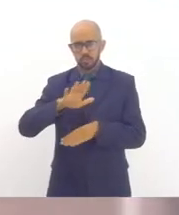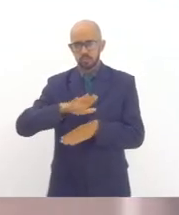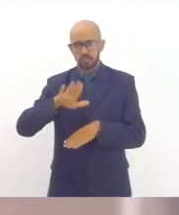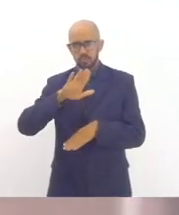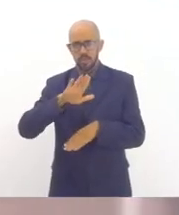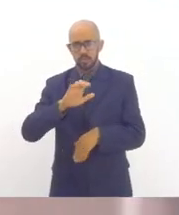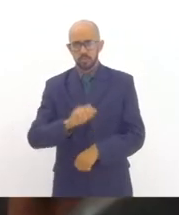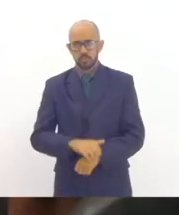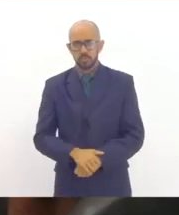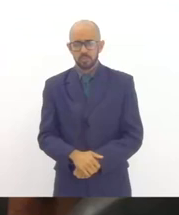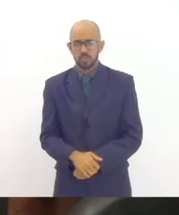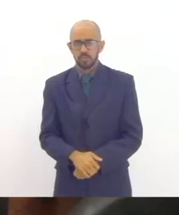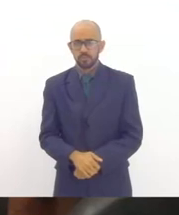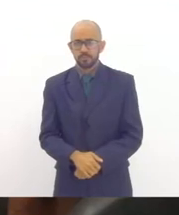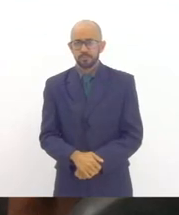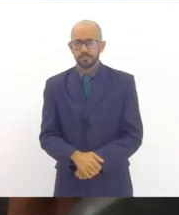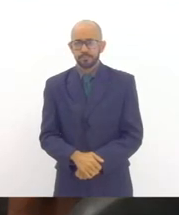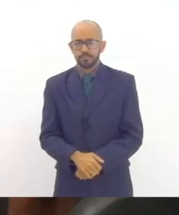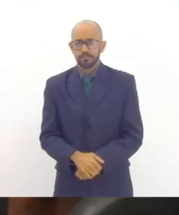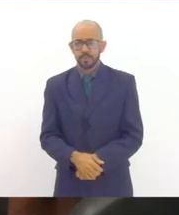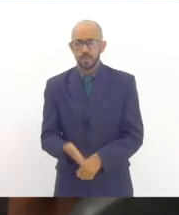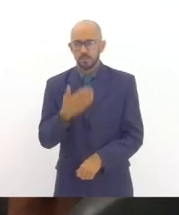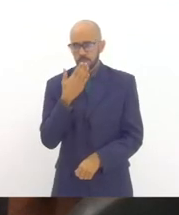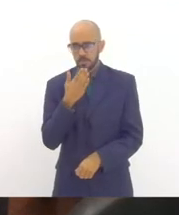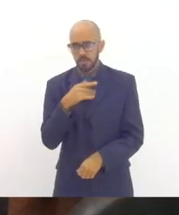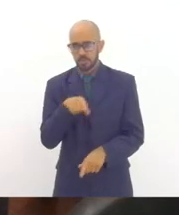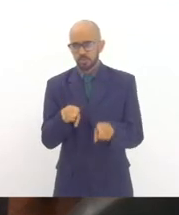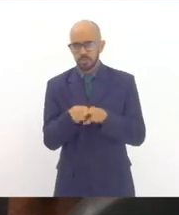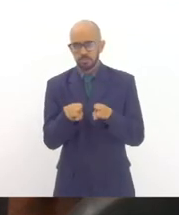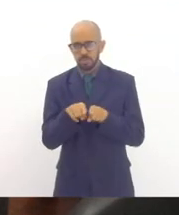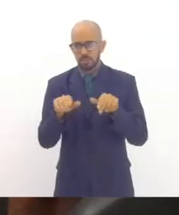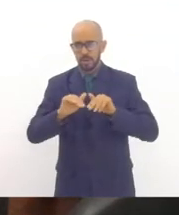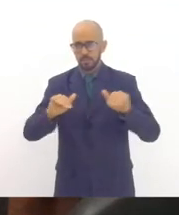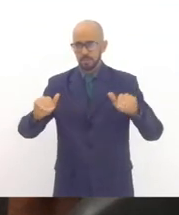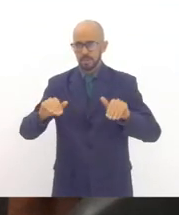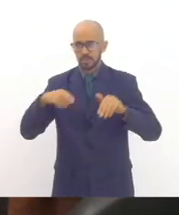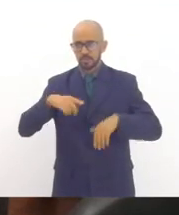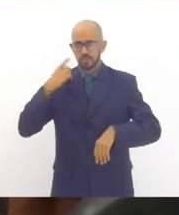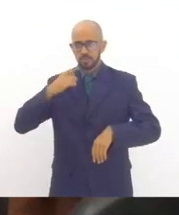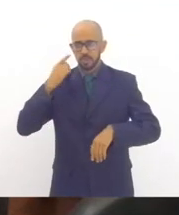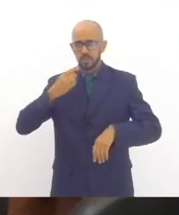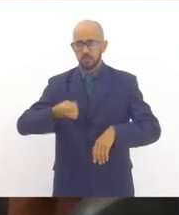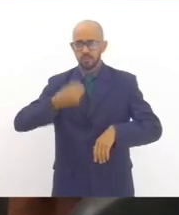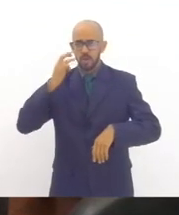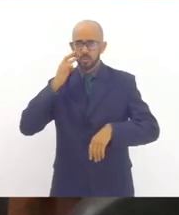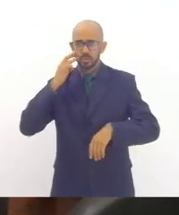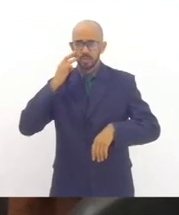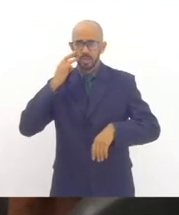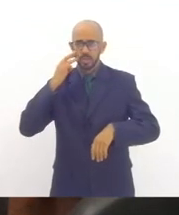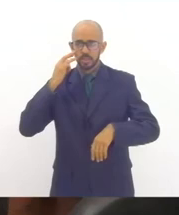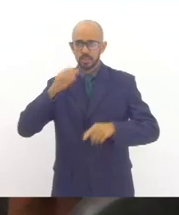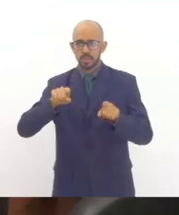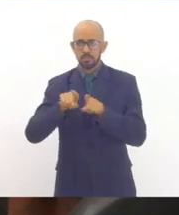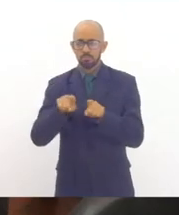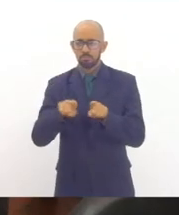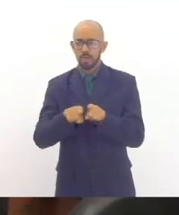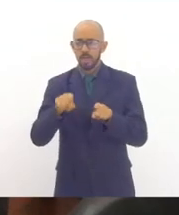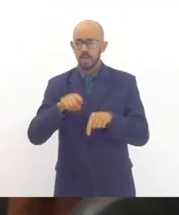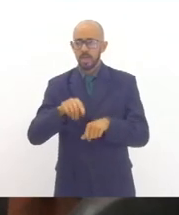pela presença. E chamo para fazer parte da mesa o deputado Valdec Carneiro, membro aqui da Comissão de Educação.